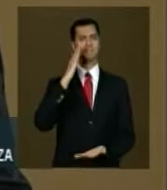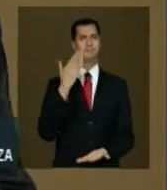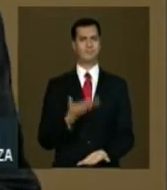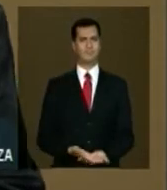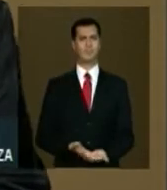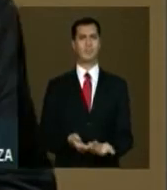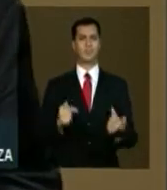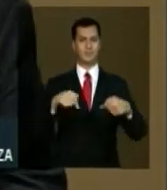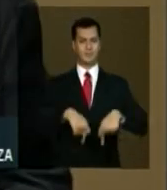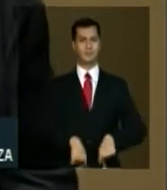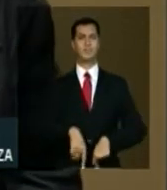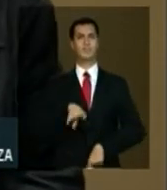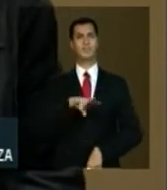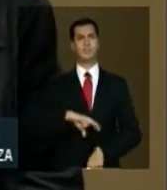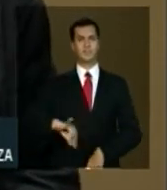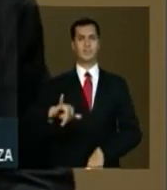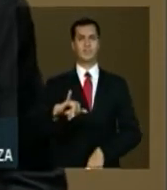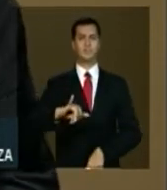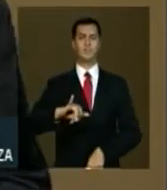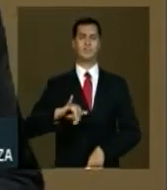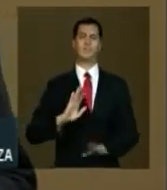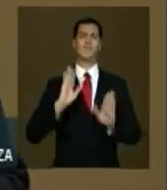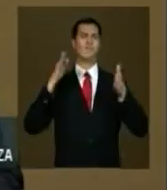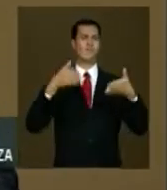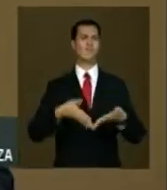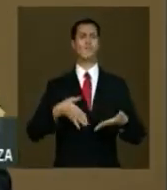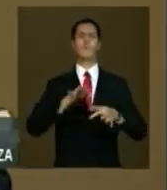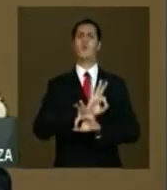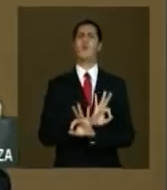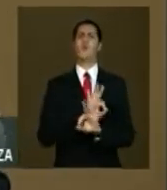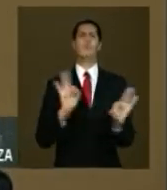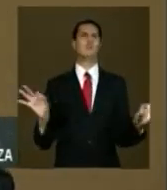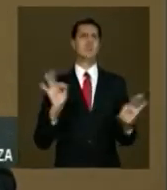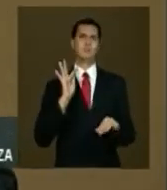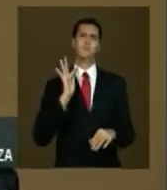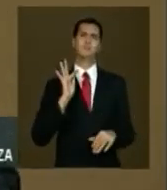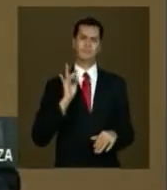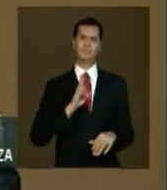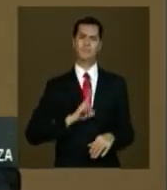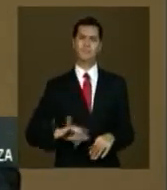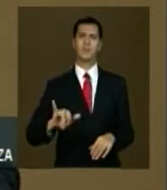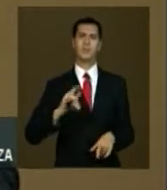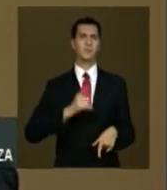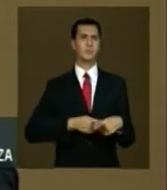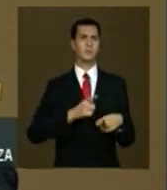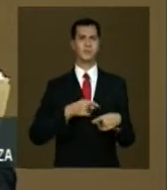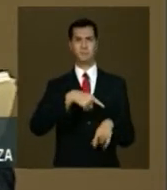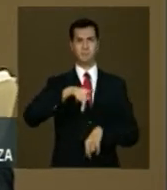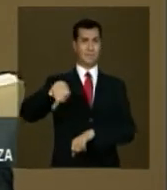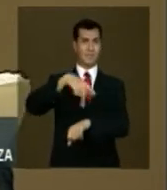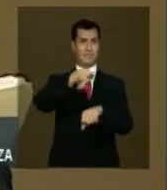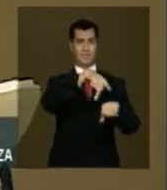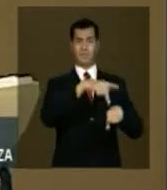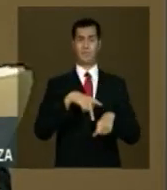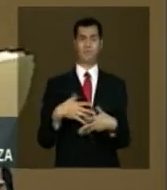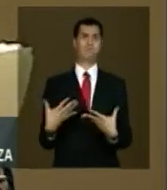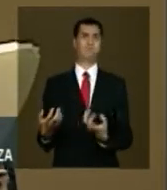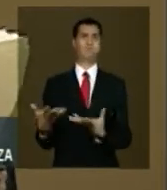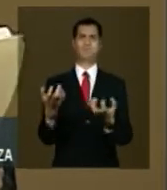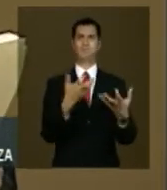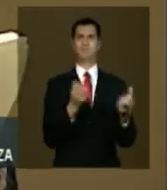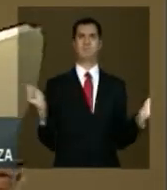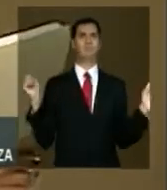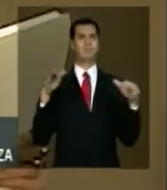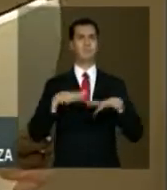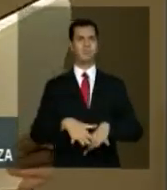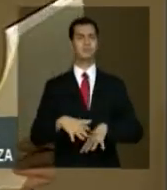esse será um excelente fórum pela alta representatividade internacional que temos né com os nossos